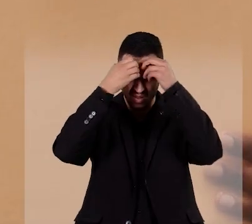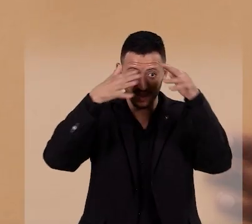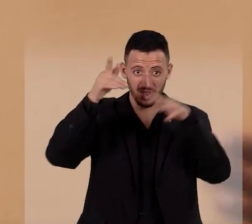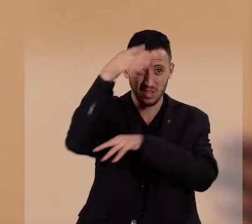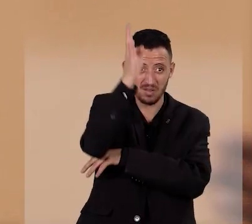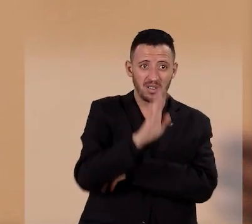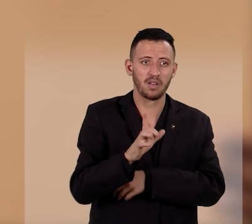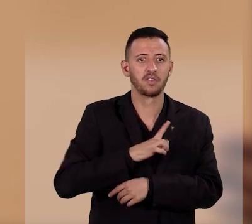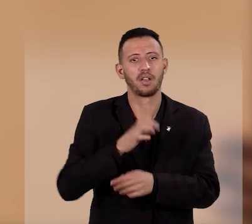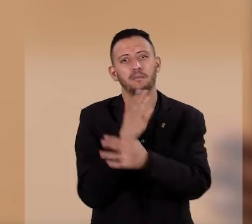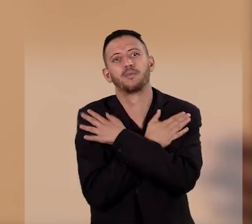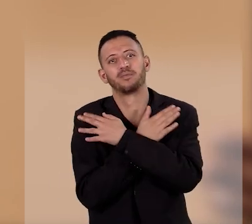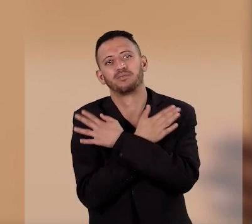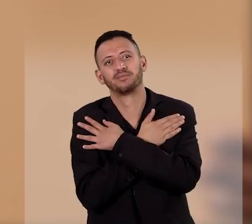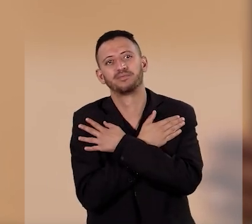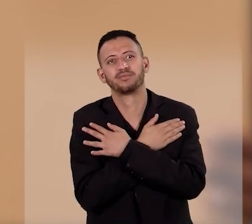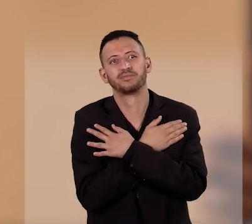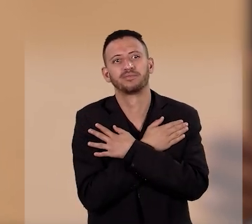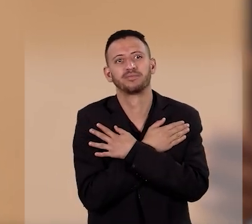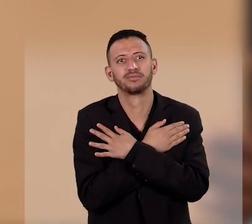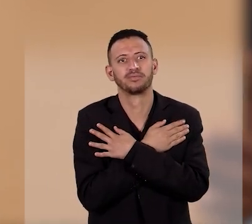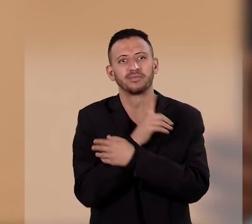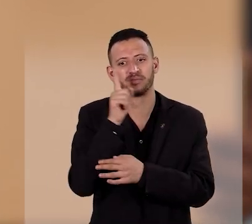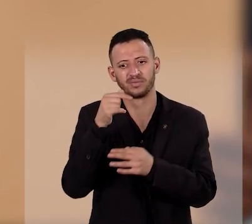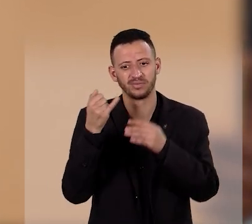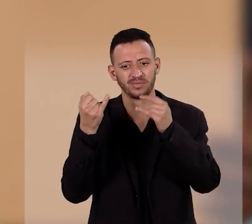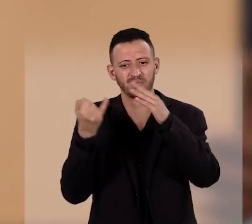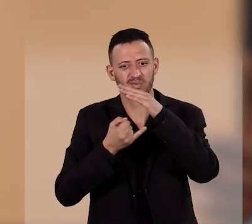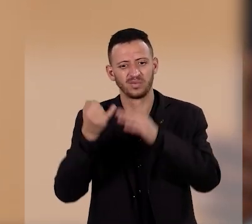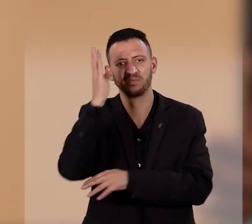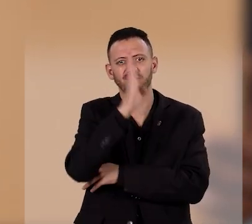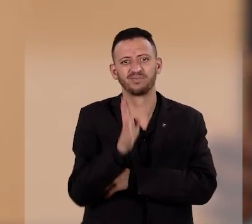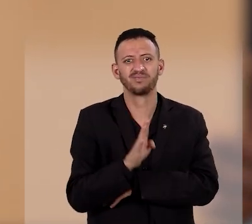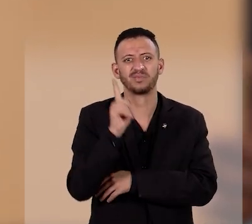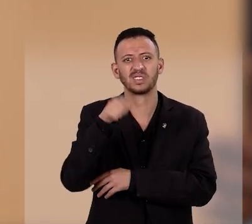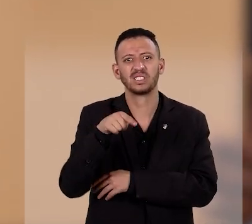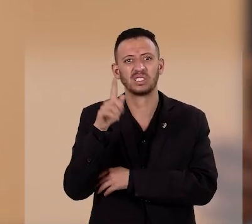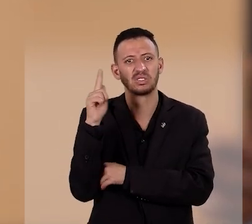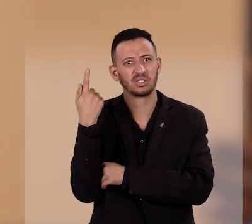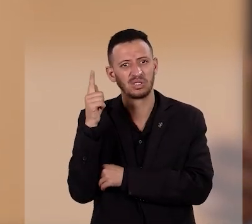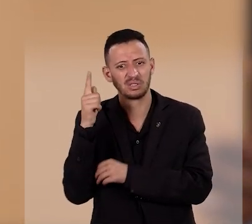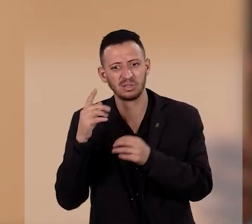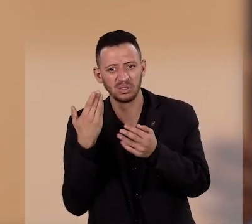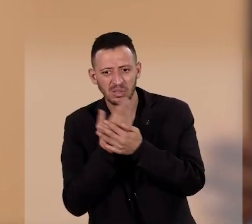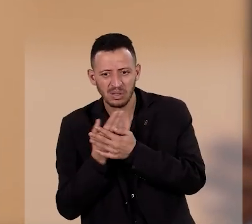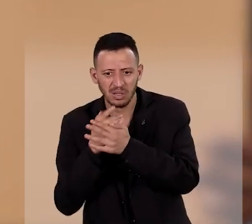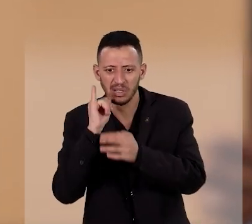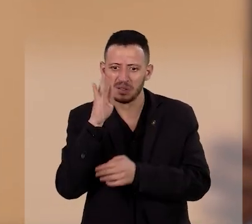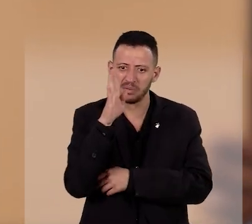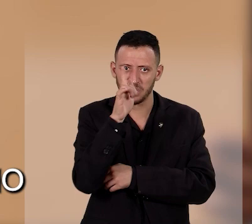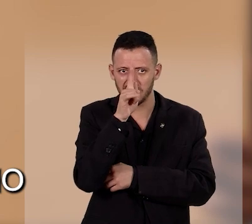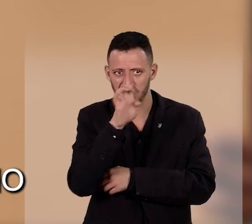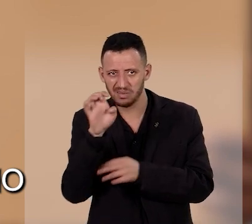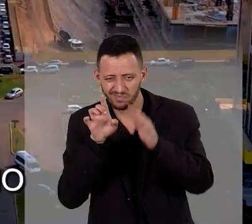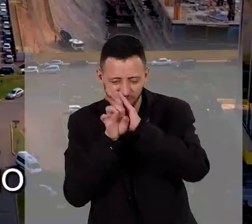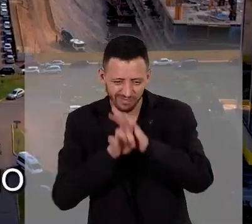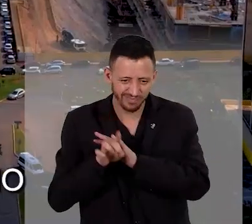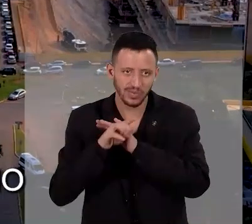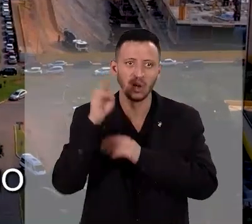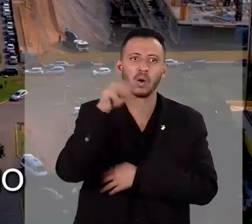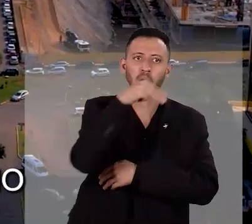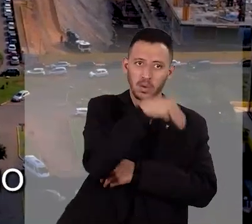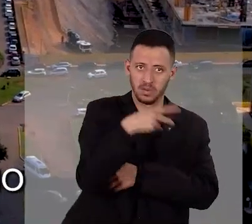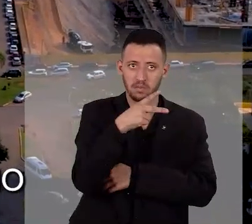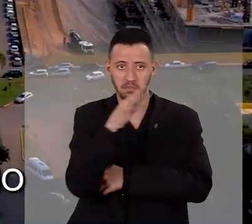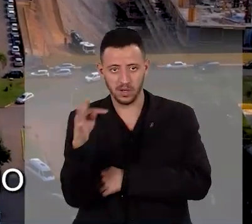adultos com autismo no Brasil estão desempregados, conforme dados do Instituto Brasileiro de Geografia e Estatística, o IBGE. Por